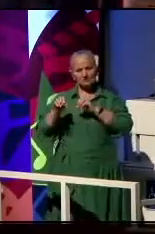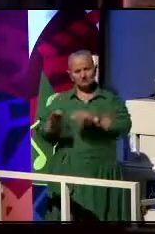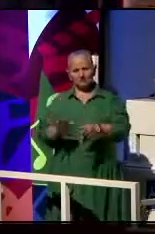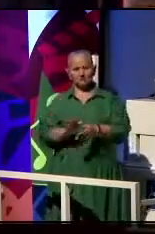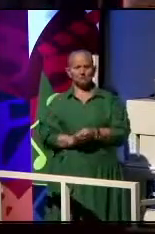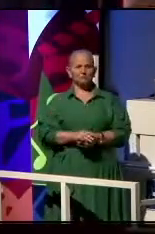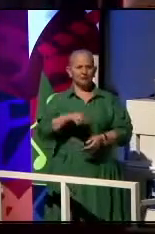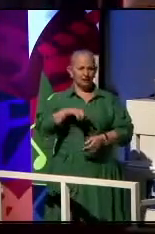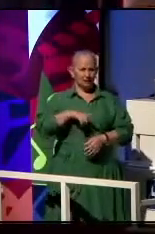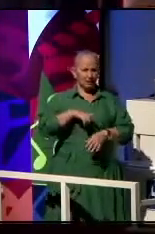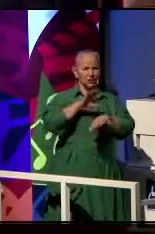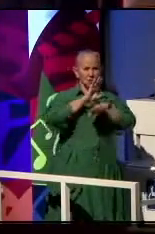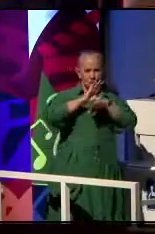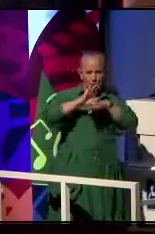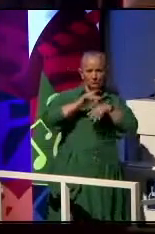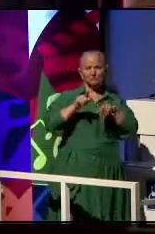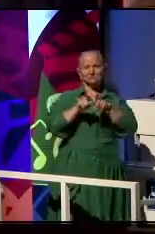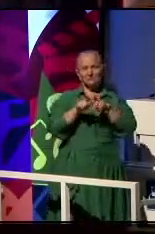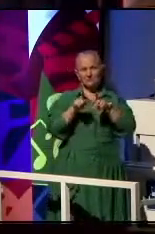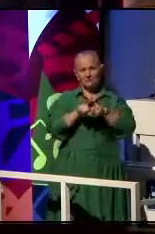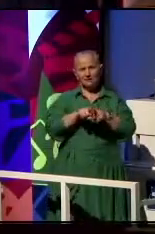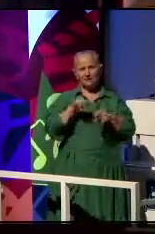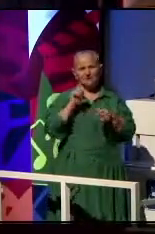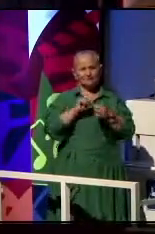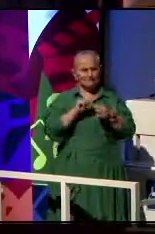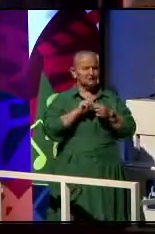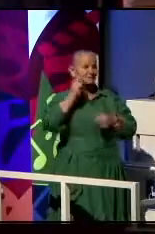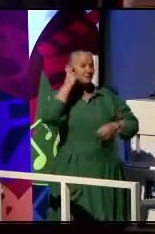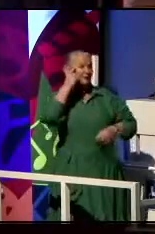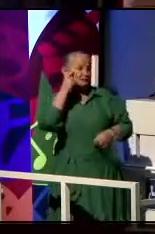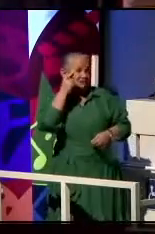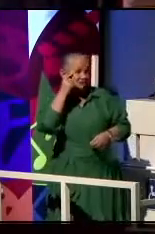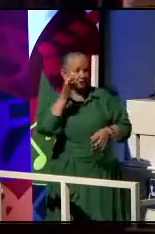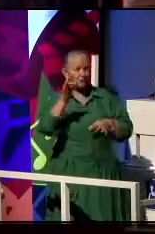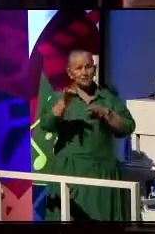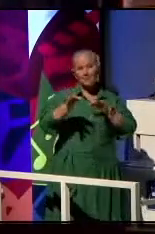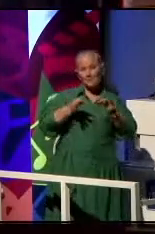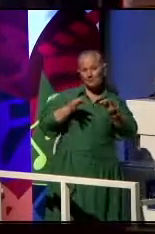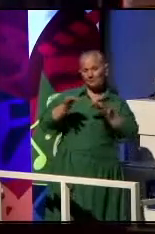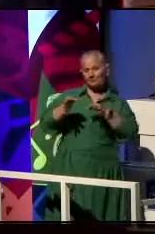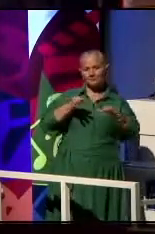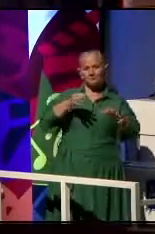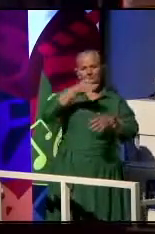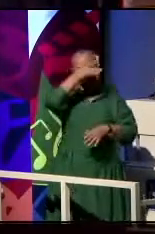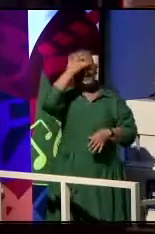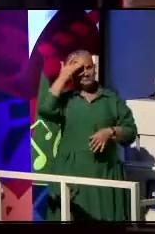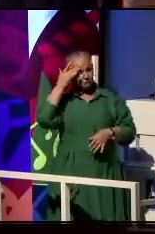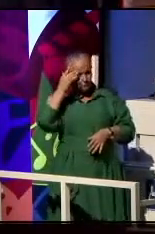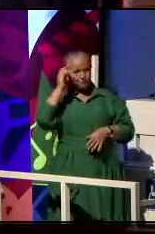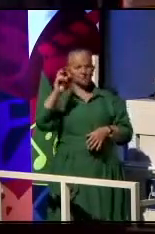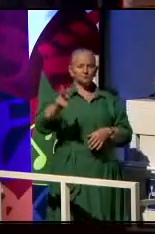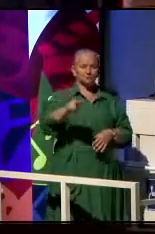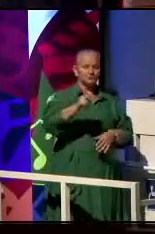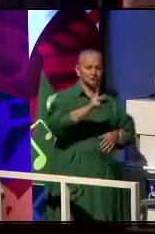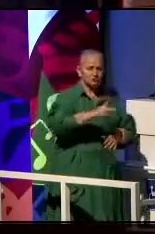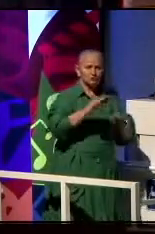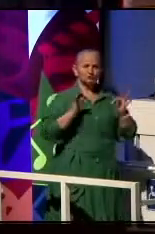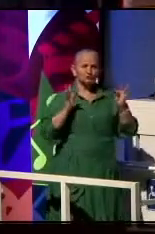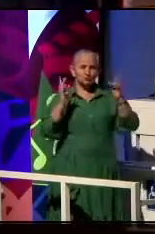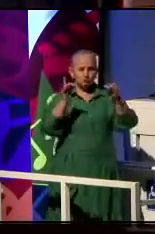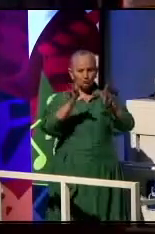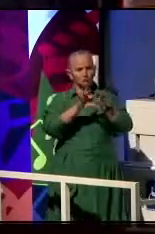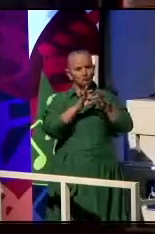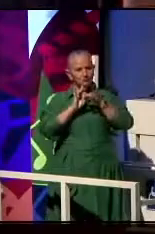de extensão visando preparar professores para promover a educação patrimonial nas